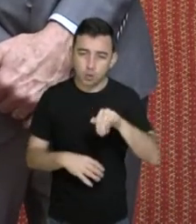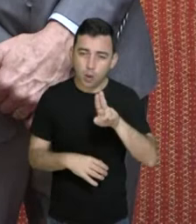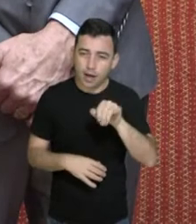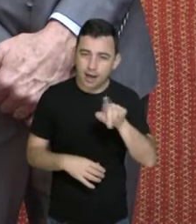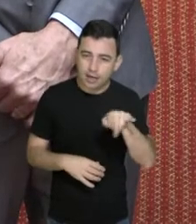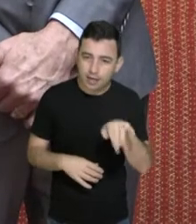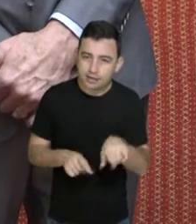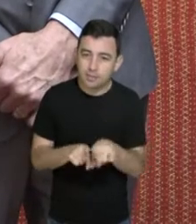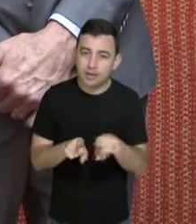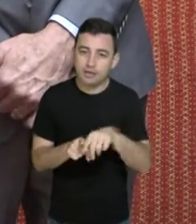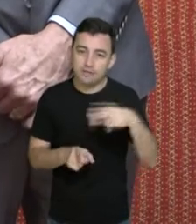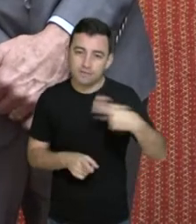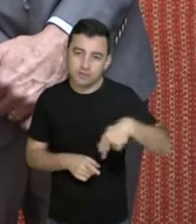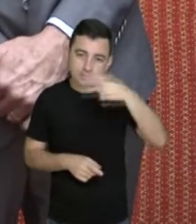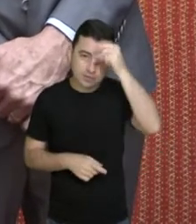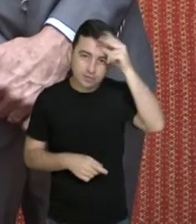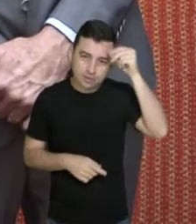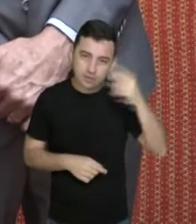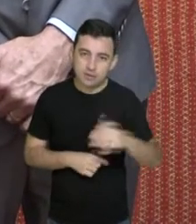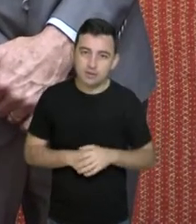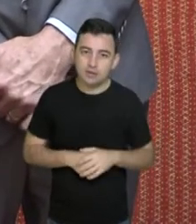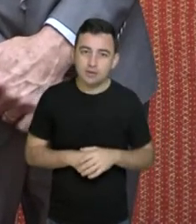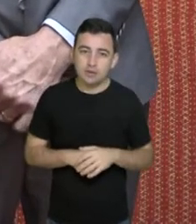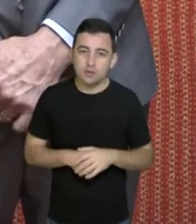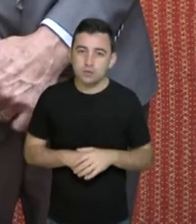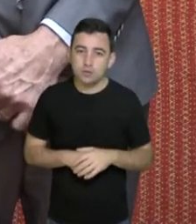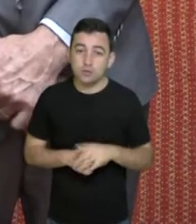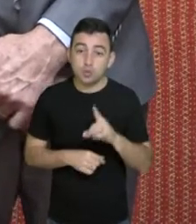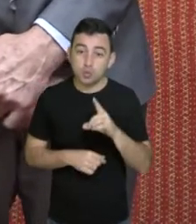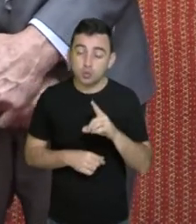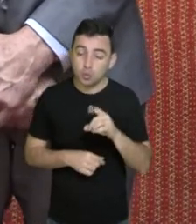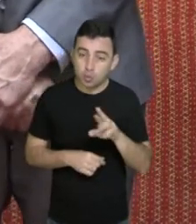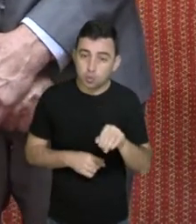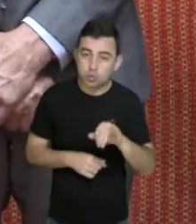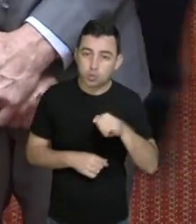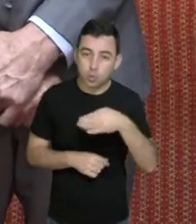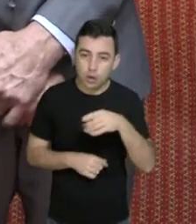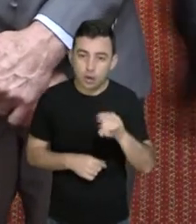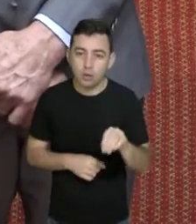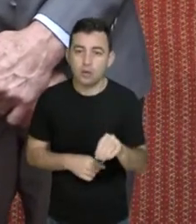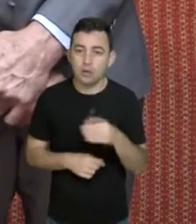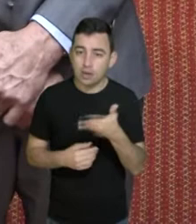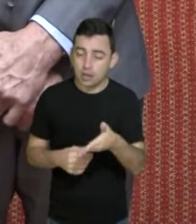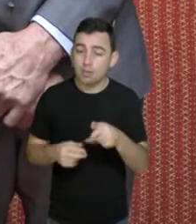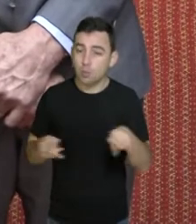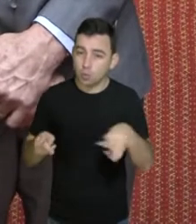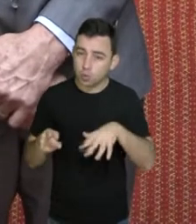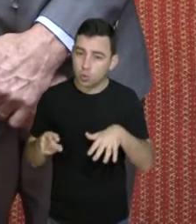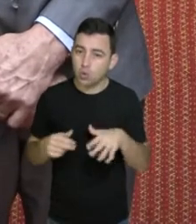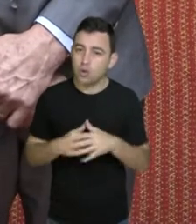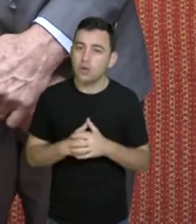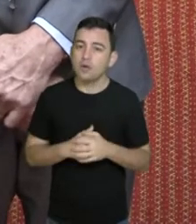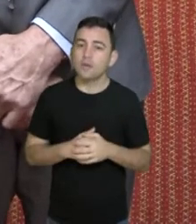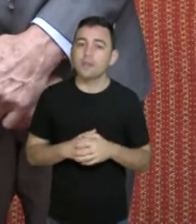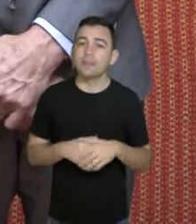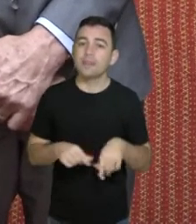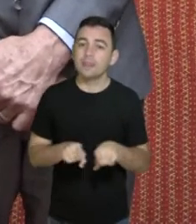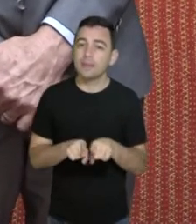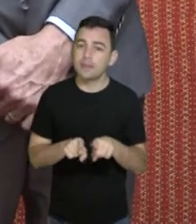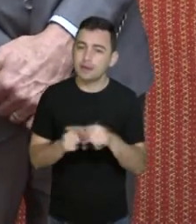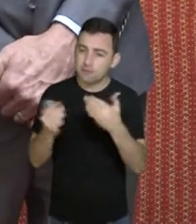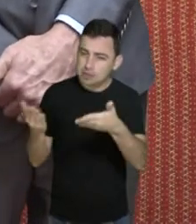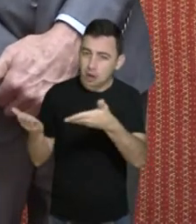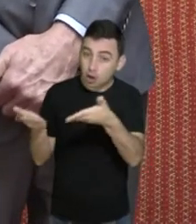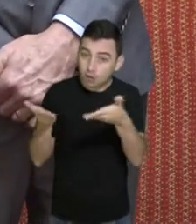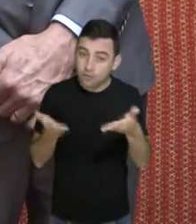vice-prefeito Caio Torquasti, o doutor João da Bega, Botega, grande promotor, dizer que estáis convidado